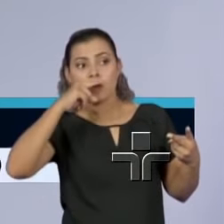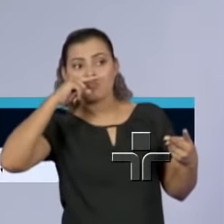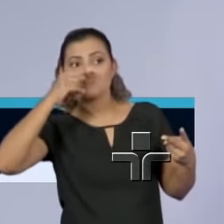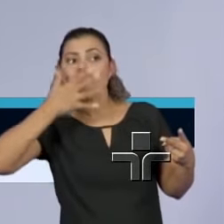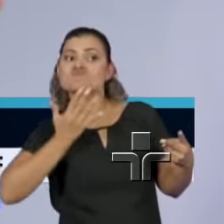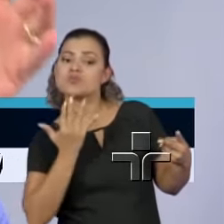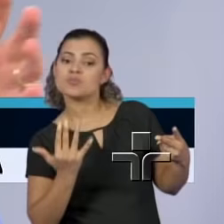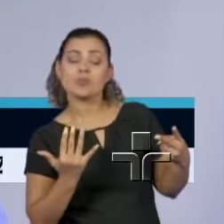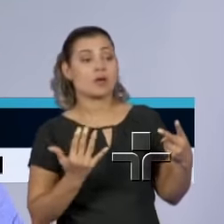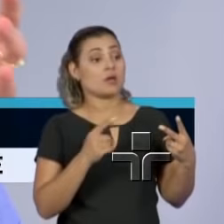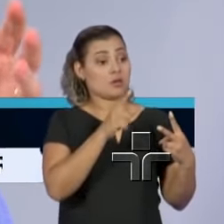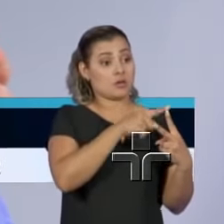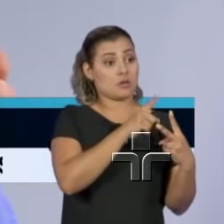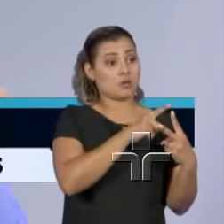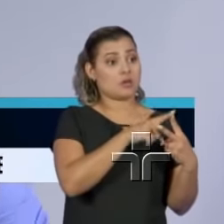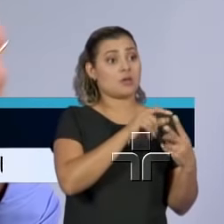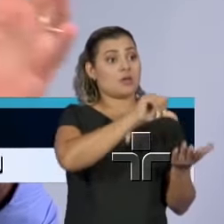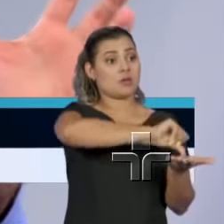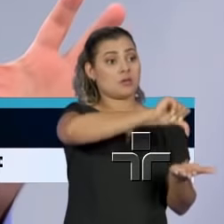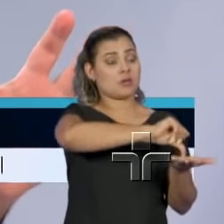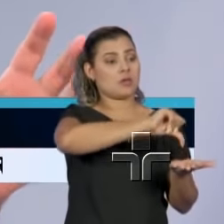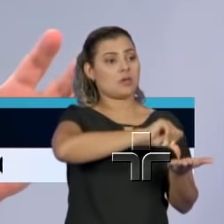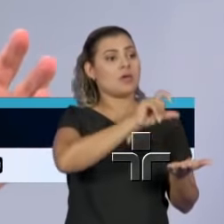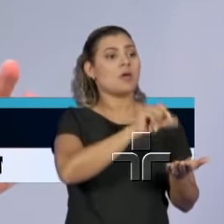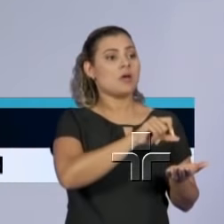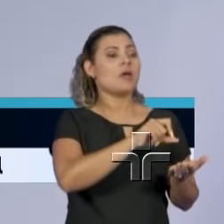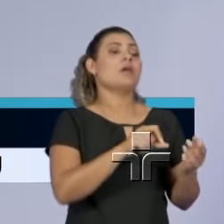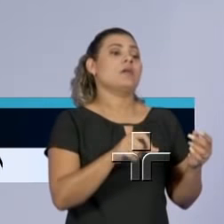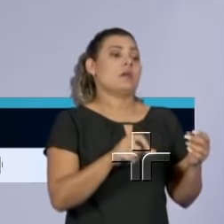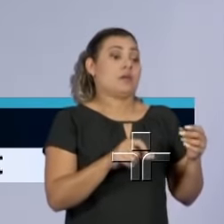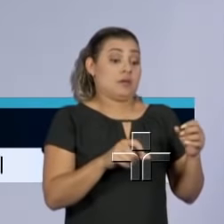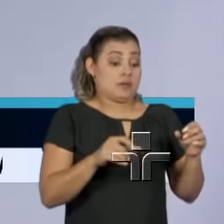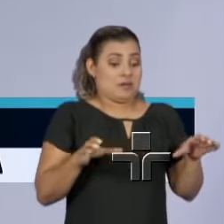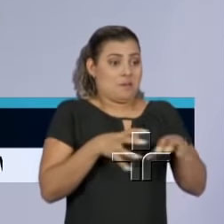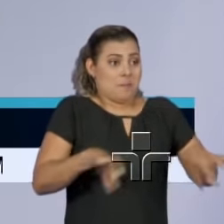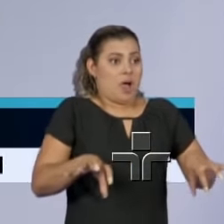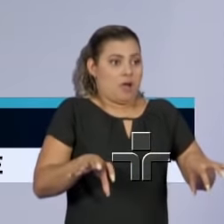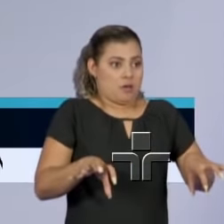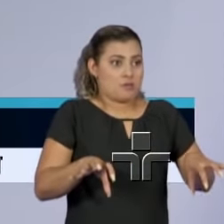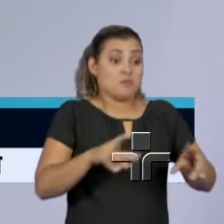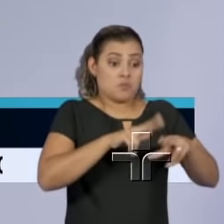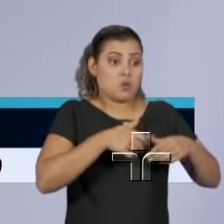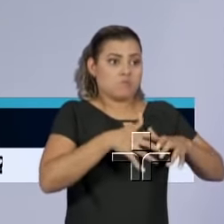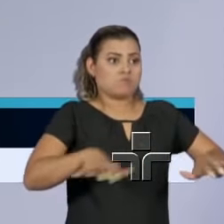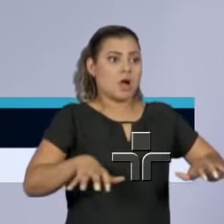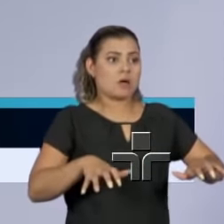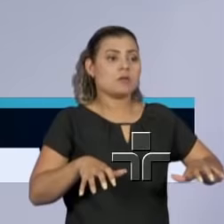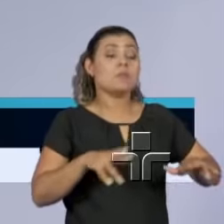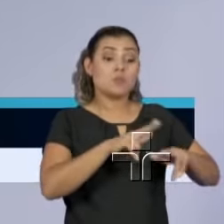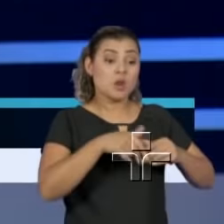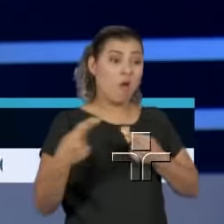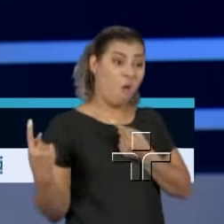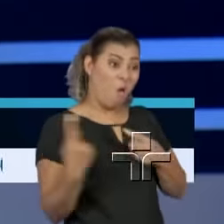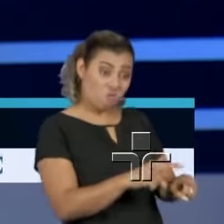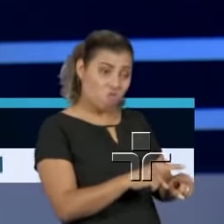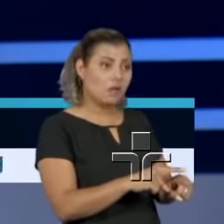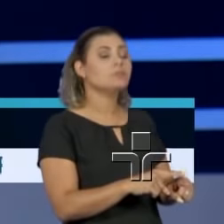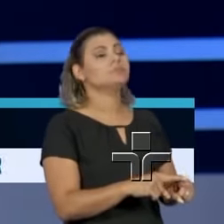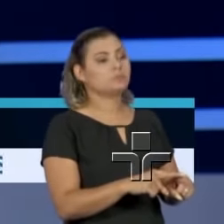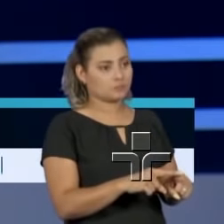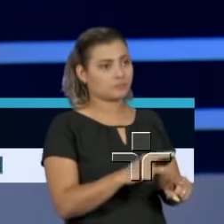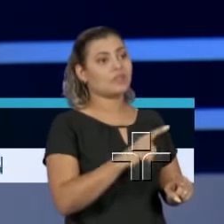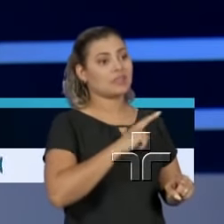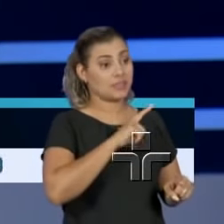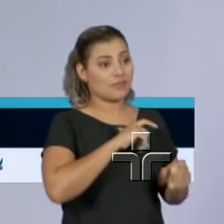lado. Não é que o Saddam fosse, digamos, um grande humanista, não é isso, mas ele criava um contrapeso. Ao derrubá-lo, ele criou um espaço